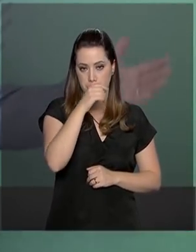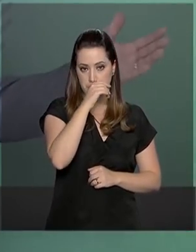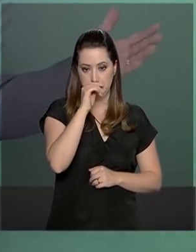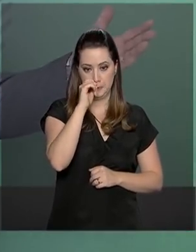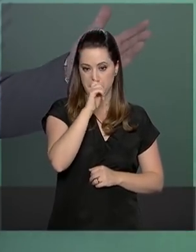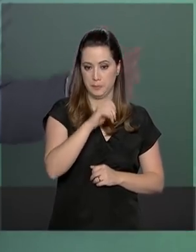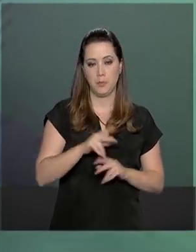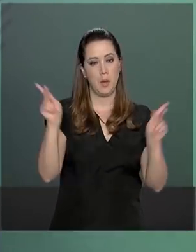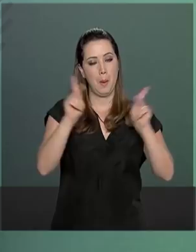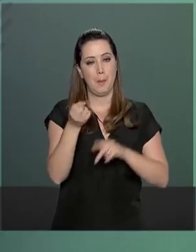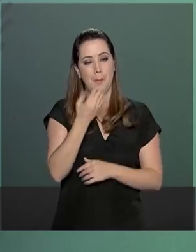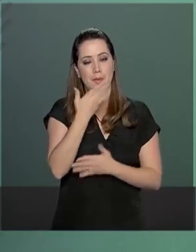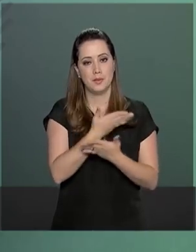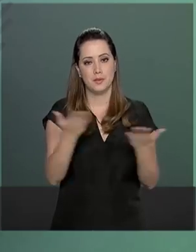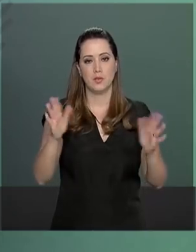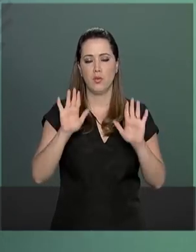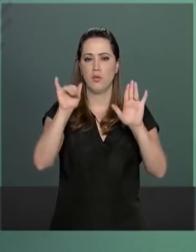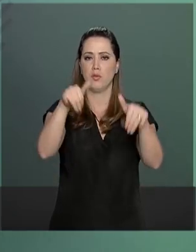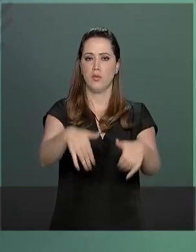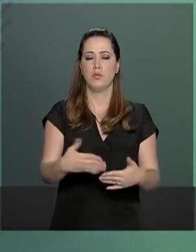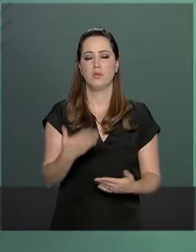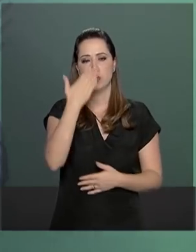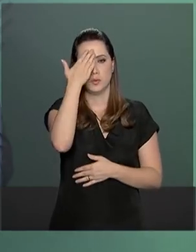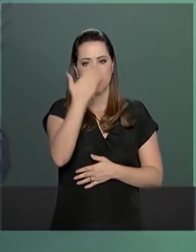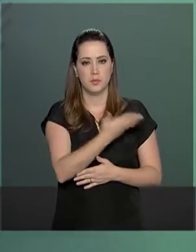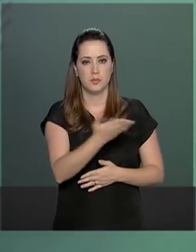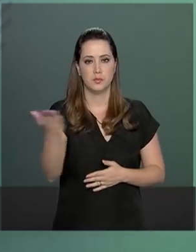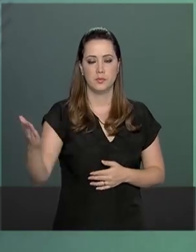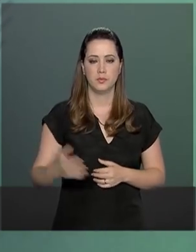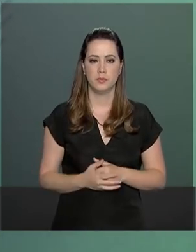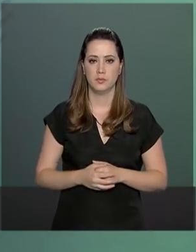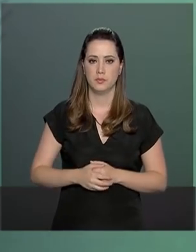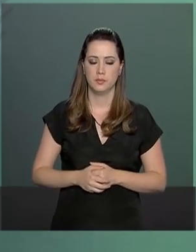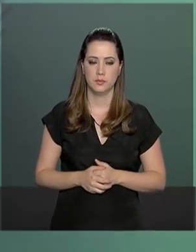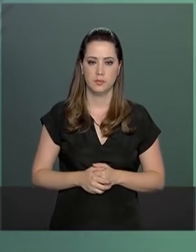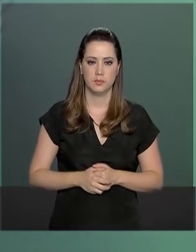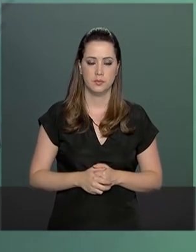paz e bem está encerrado obrigado a todos